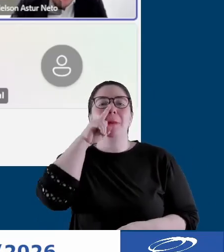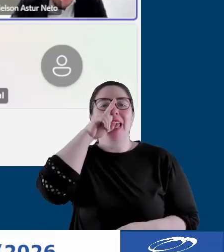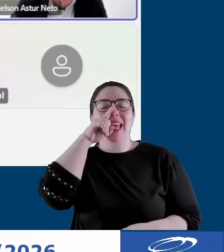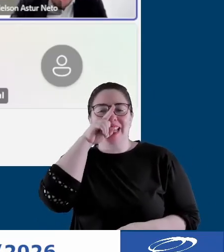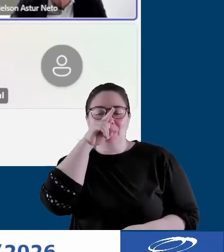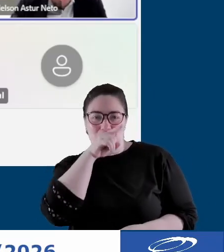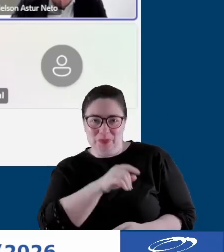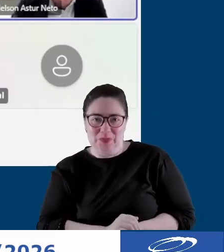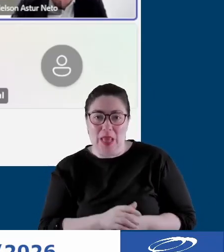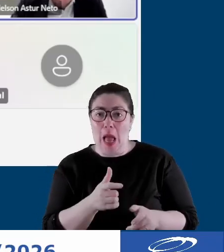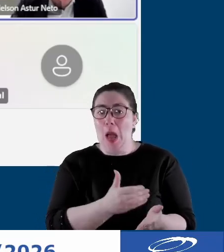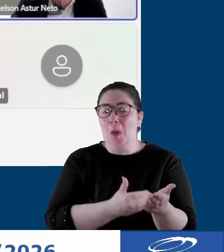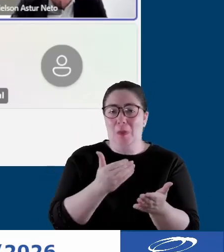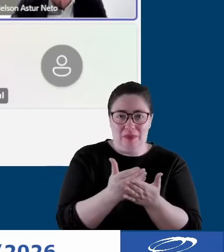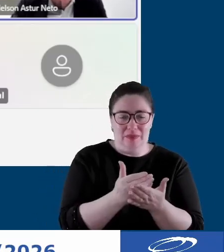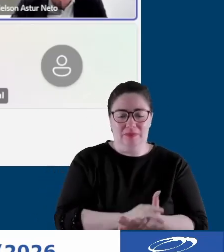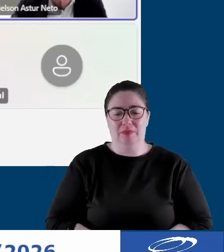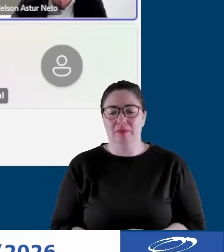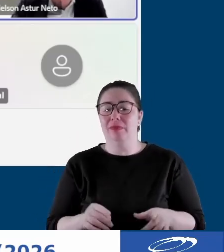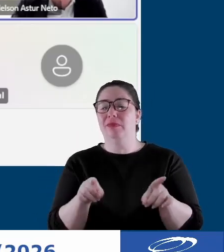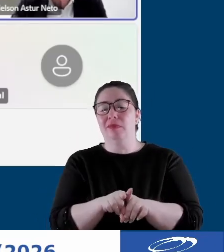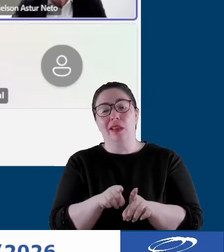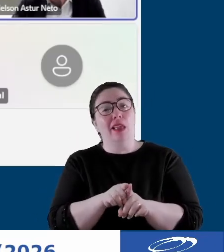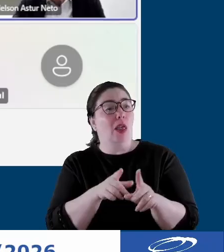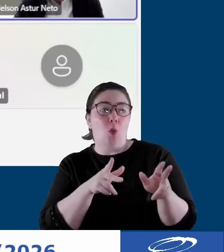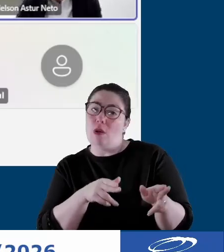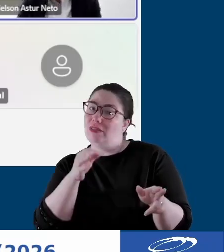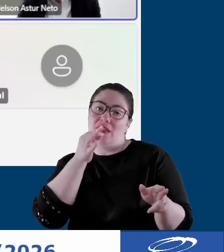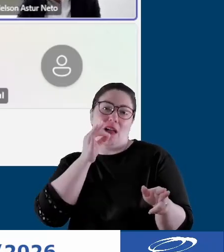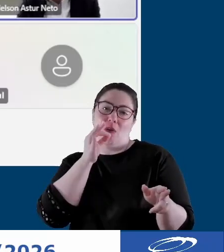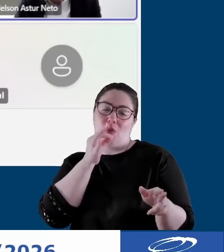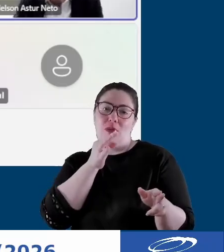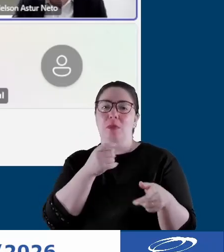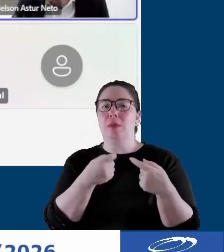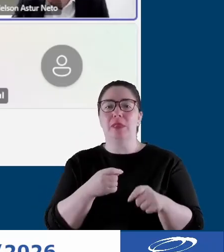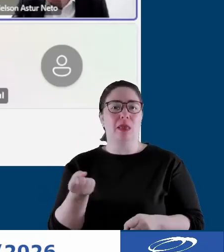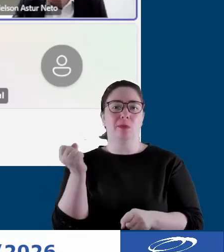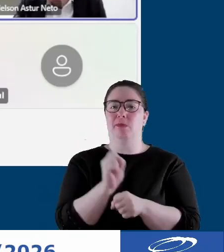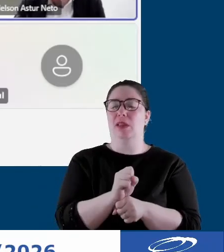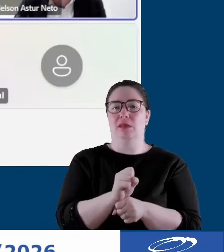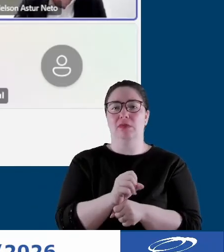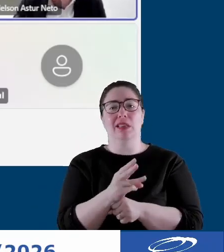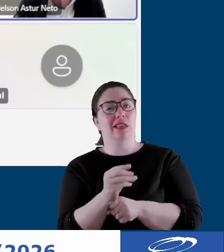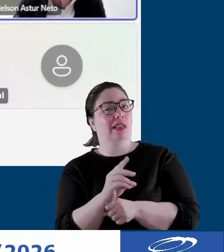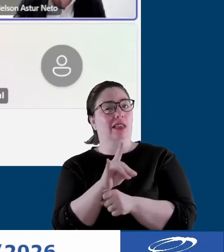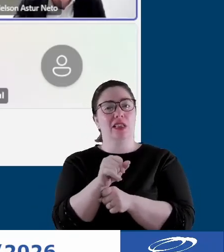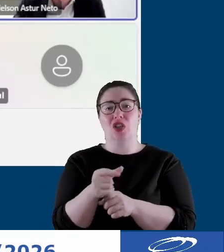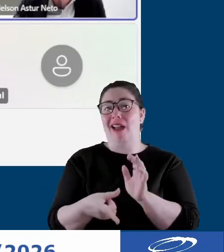assim como o cigarro, a recomendação é parar o uso de álcool 30 dias também antes da cirurgia.